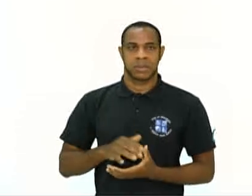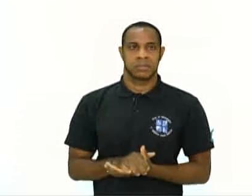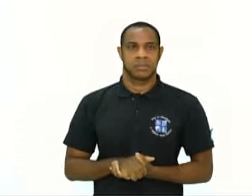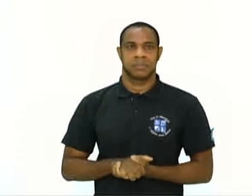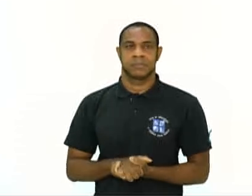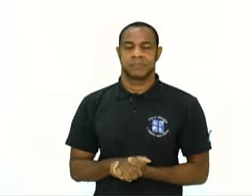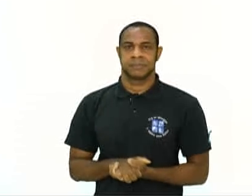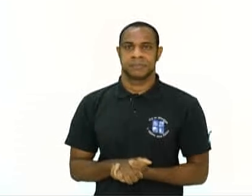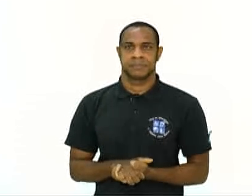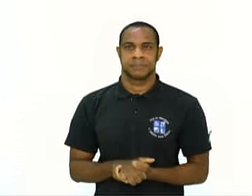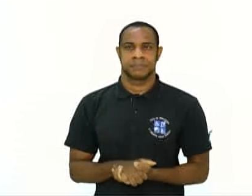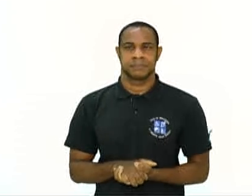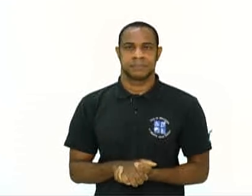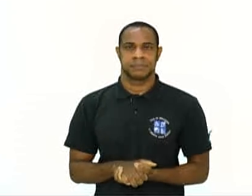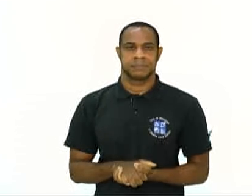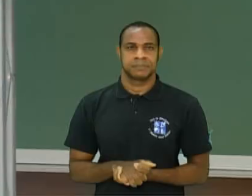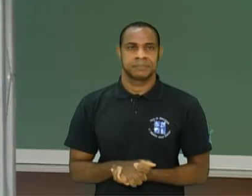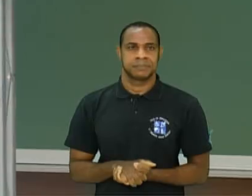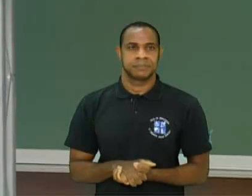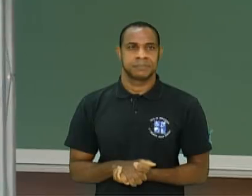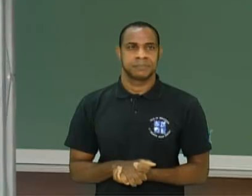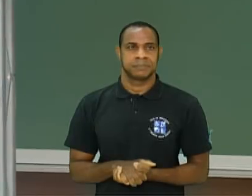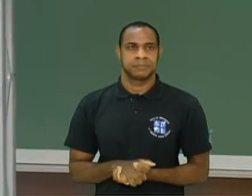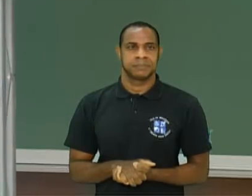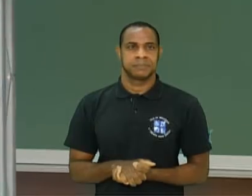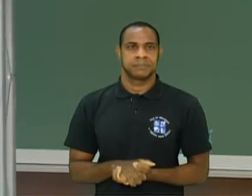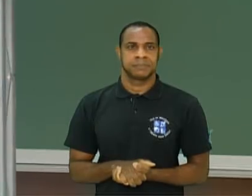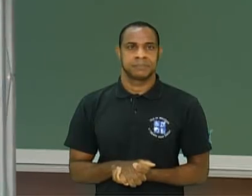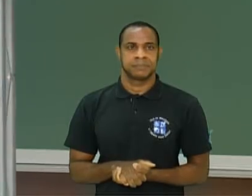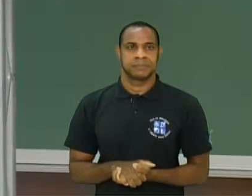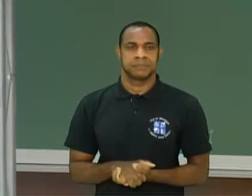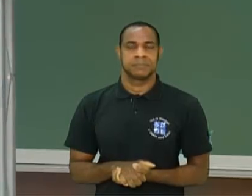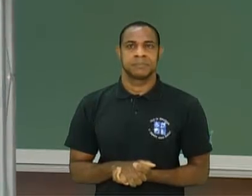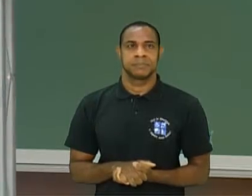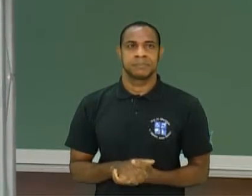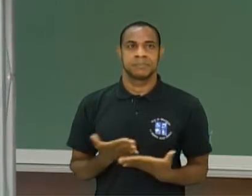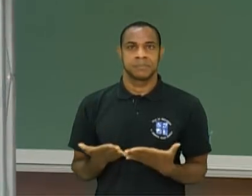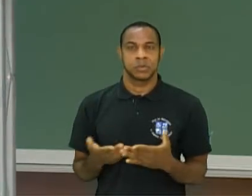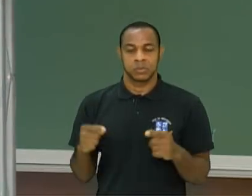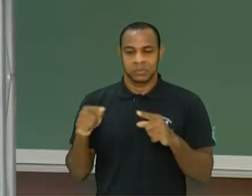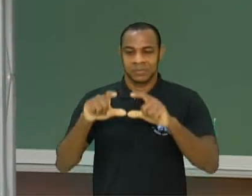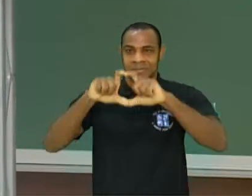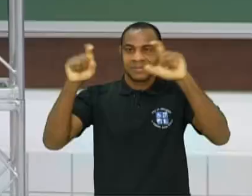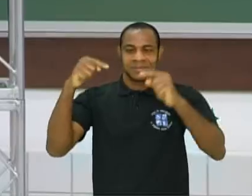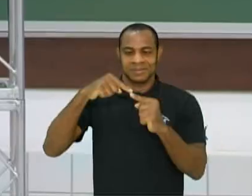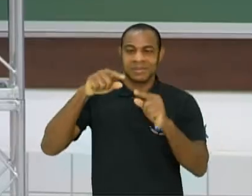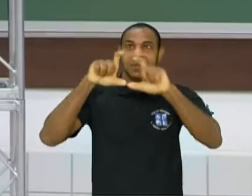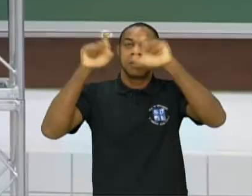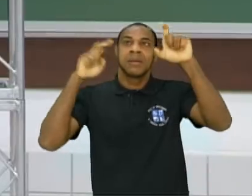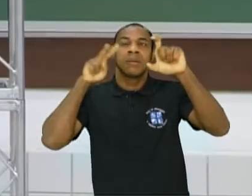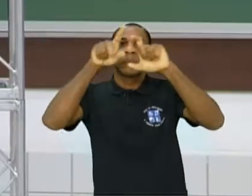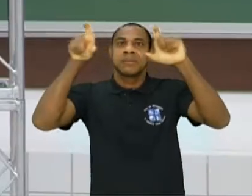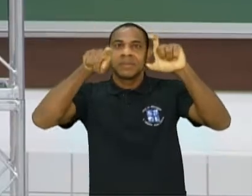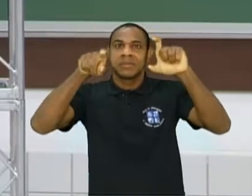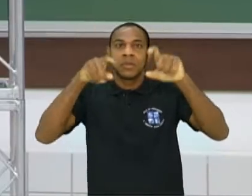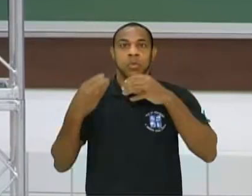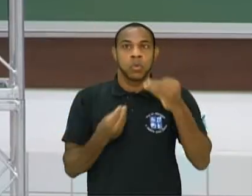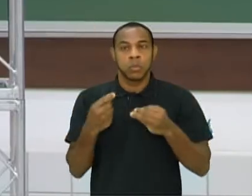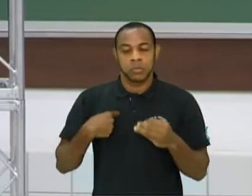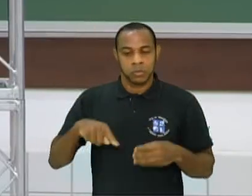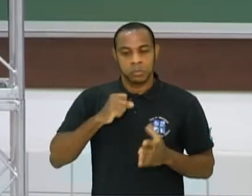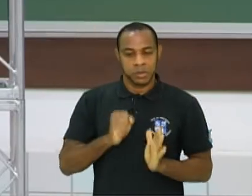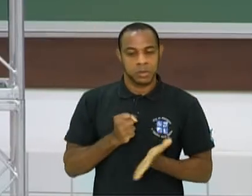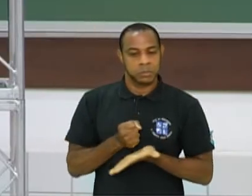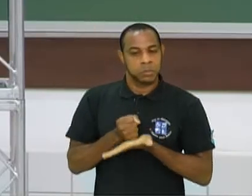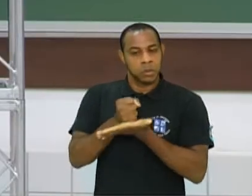text, how can we show support for cultural diversity? De acordo com o texto, como que nós podemos mostrar um apoio